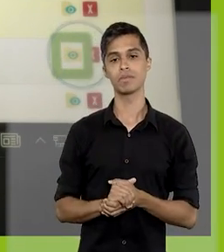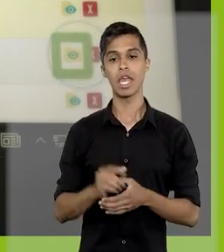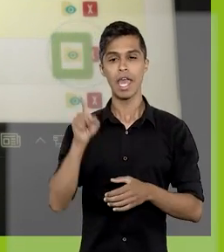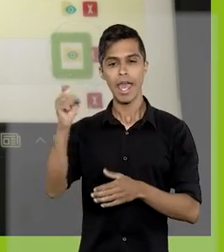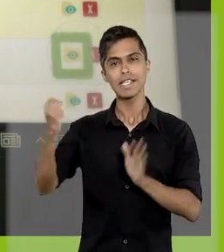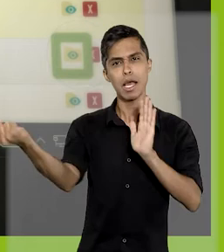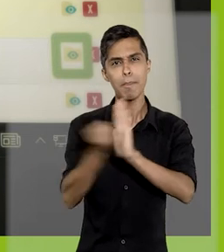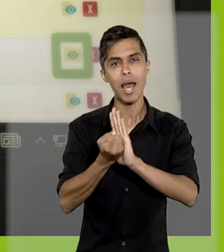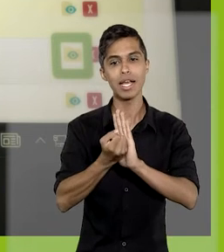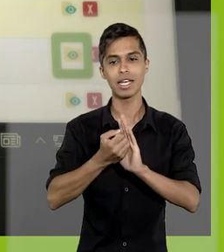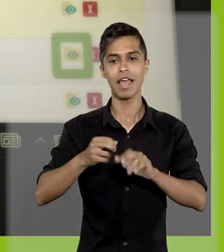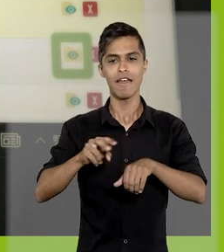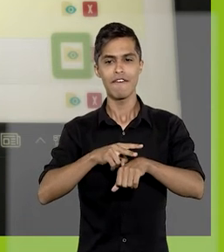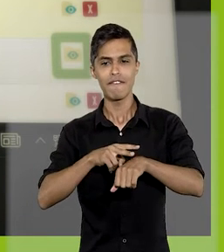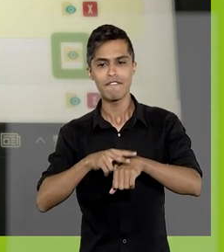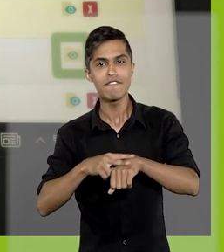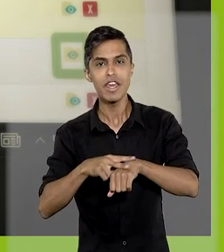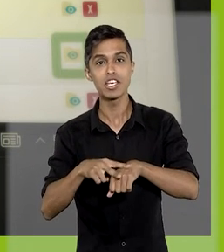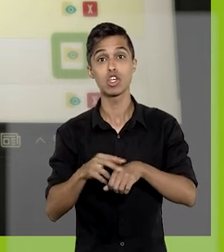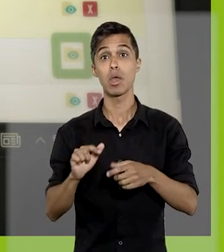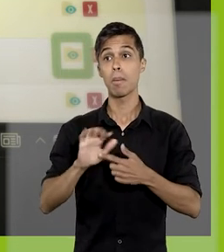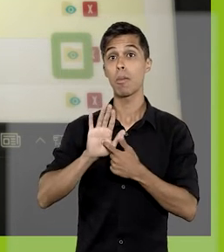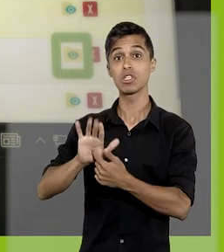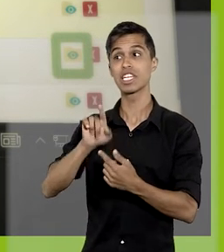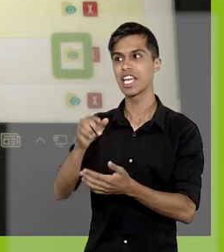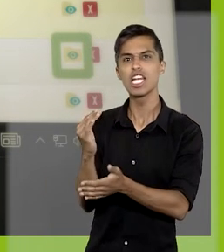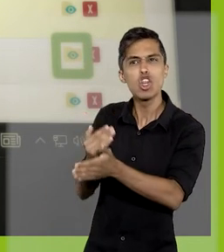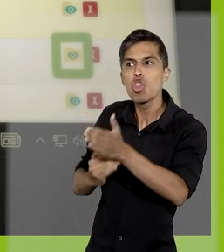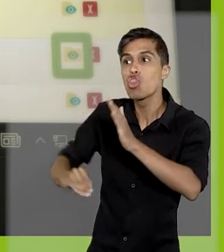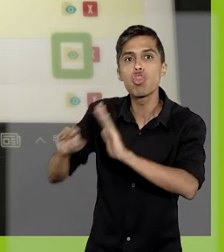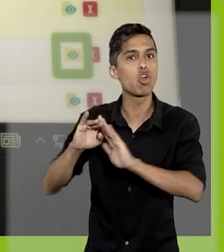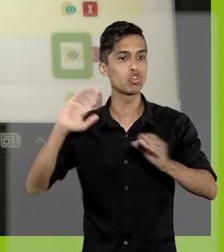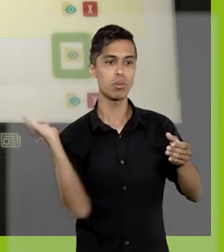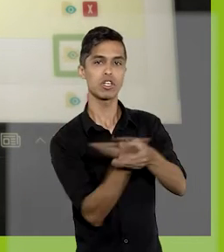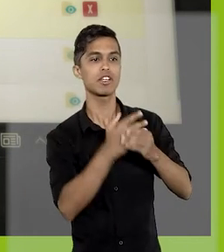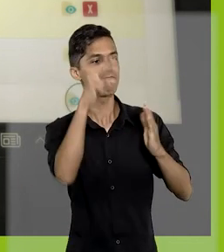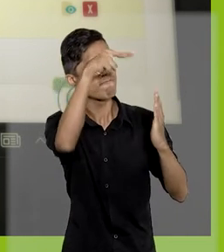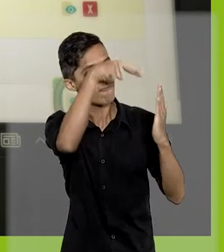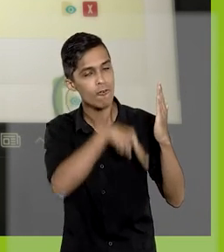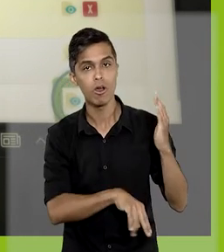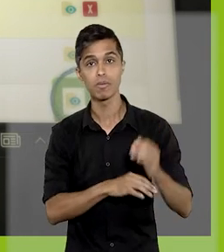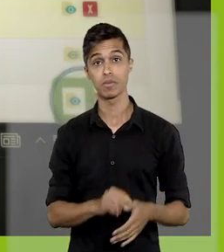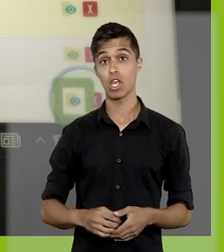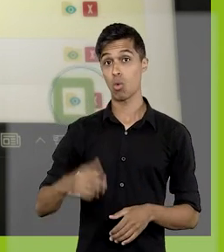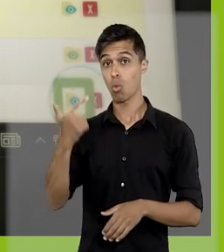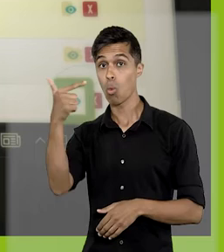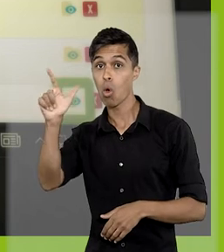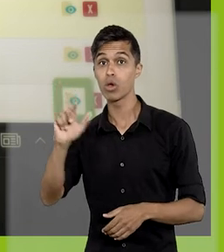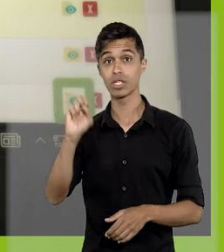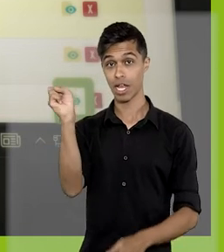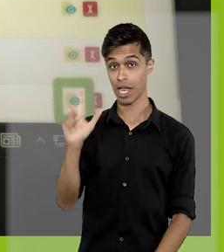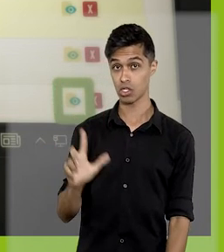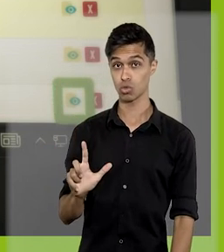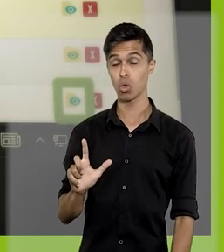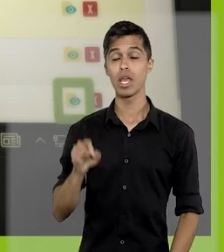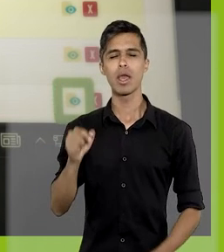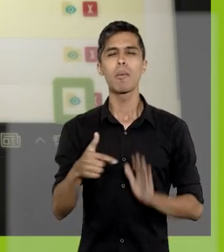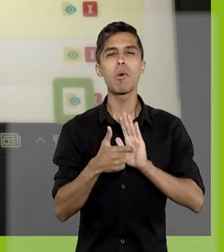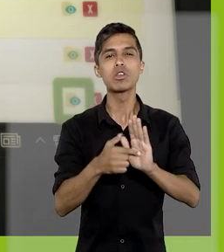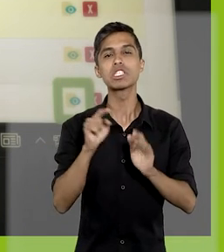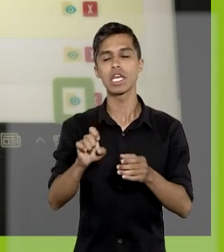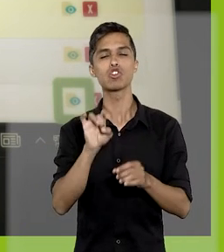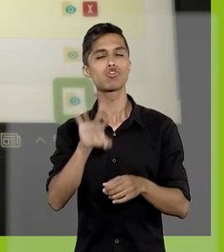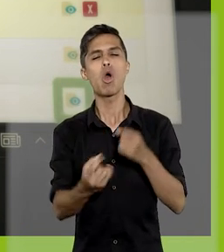símbolo indica que foi liberada a visualização integral do processo. Este outro sinaliza o acesso a